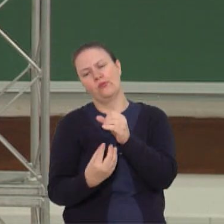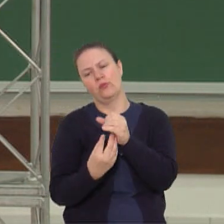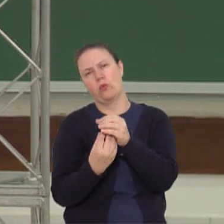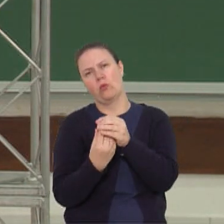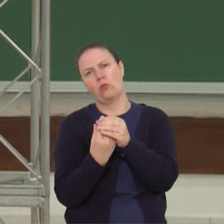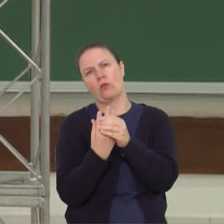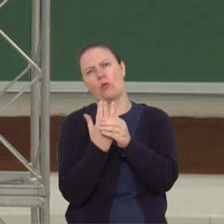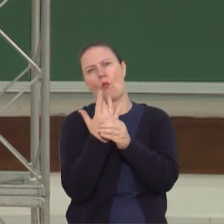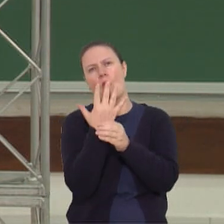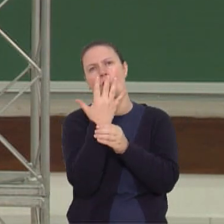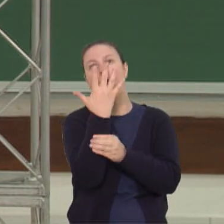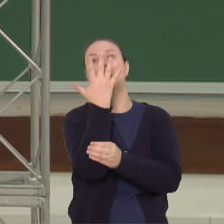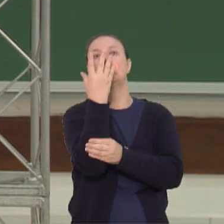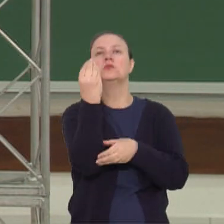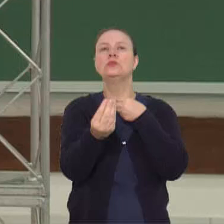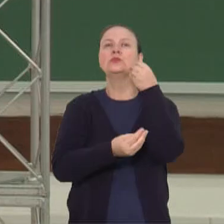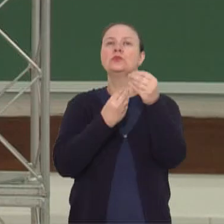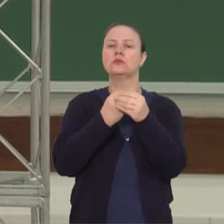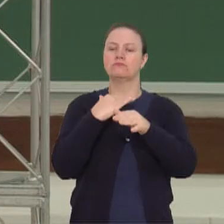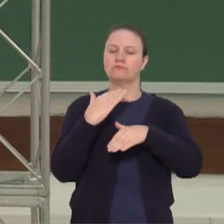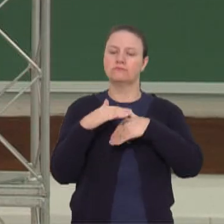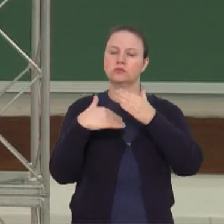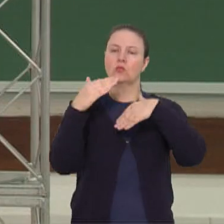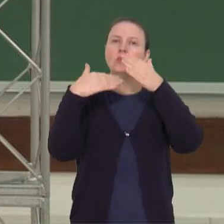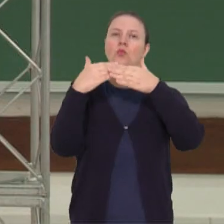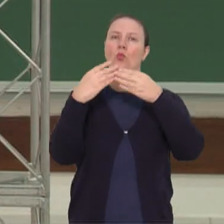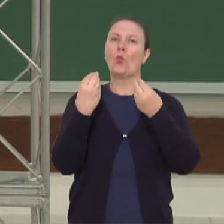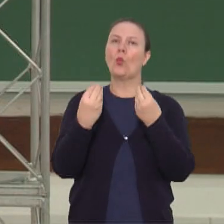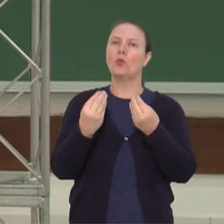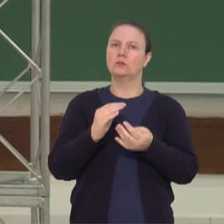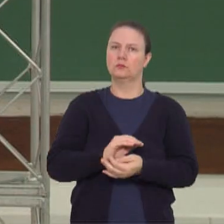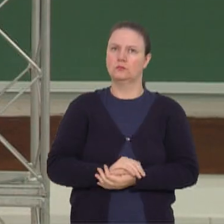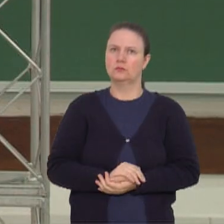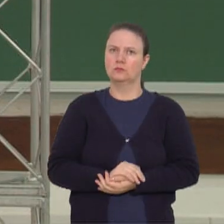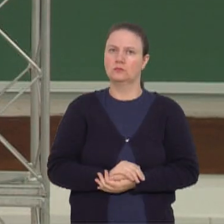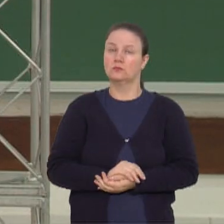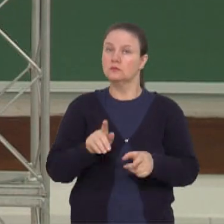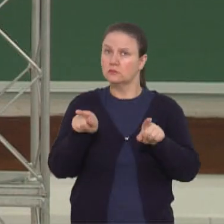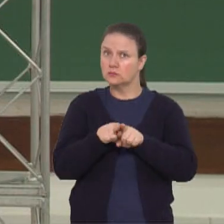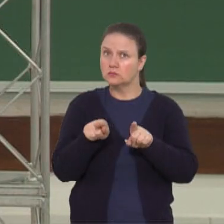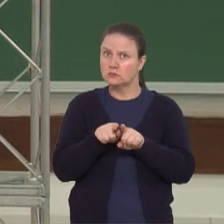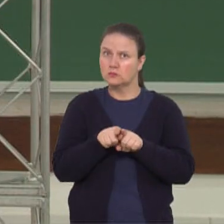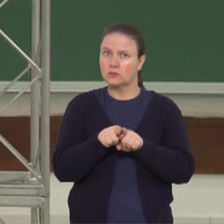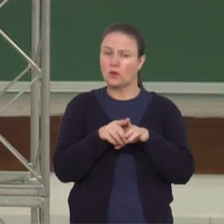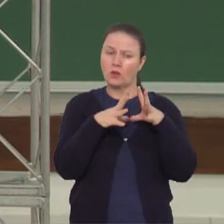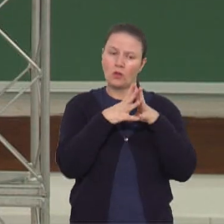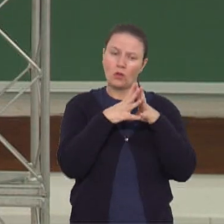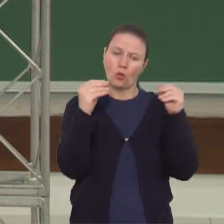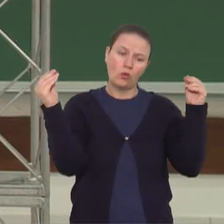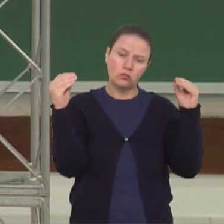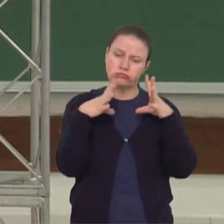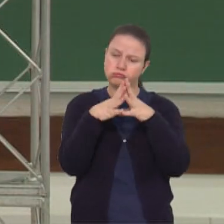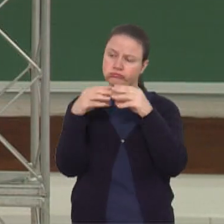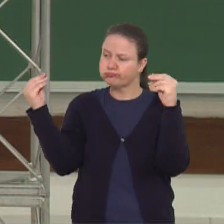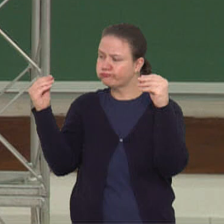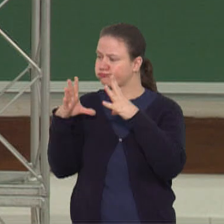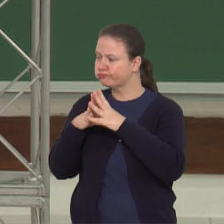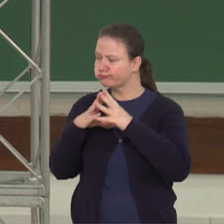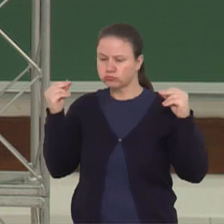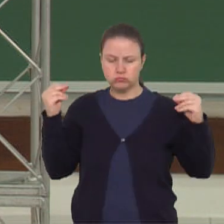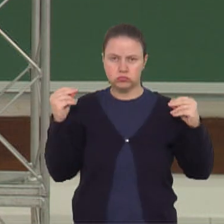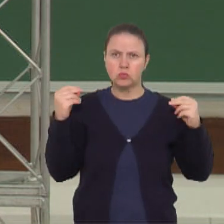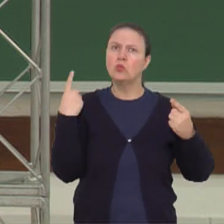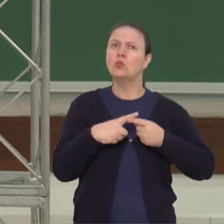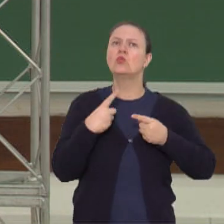essas coisas se desenvolvem e por que que as coisas deixam de existir. Ou, se você preferir, por que que